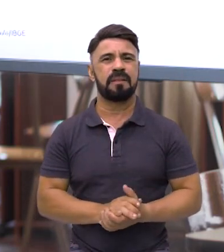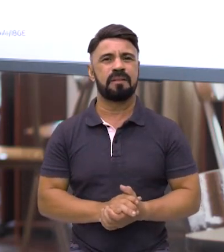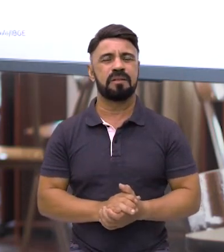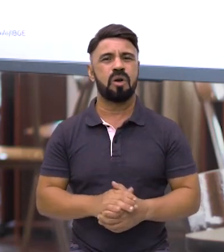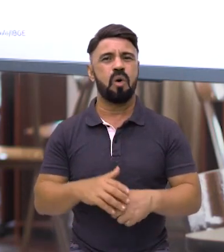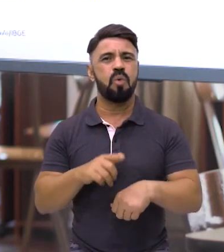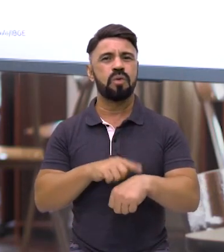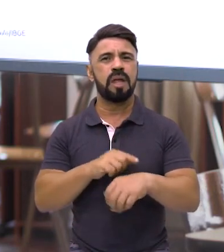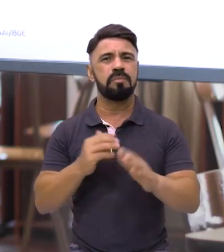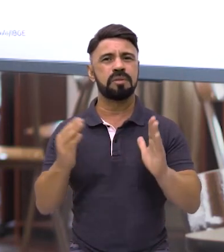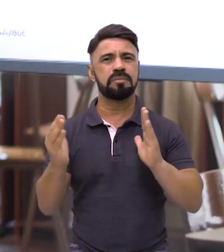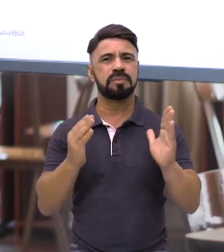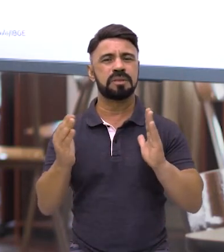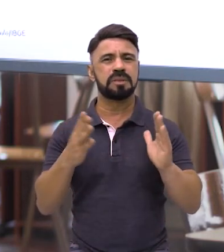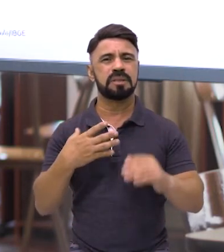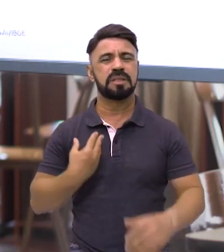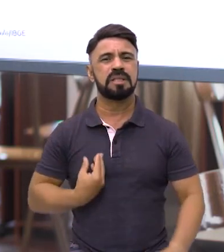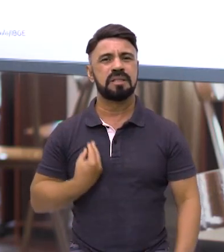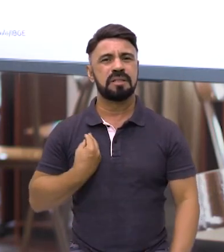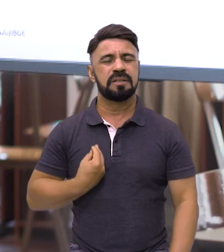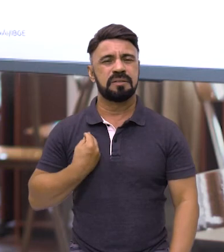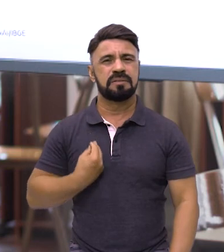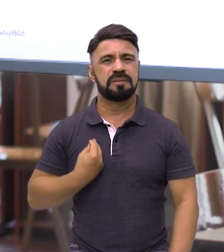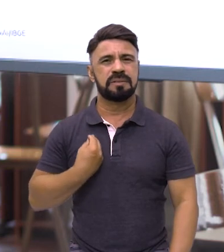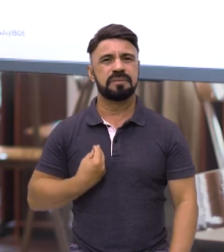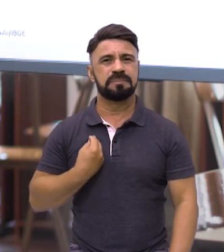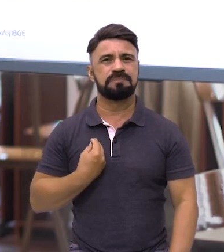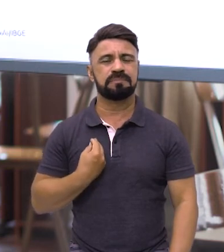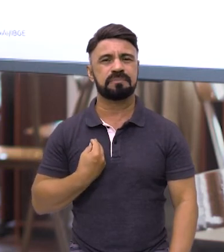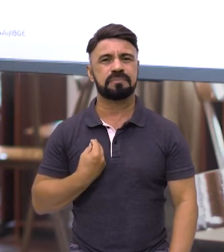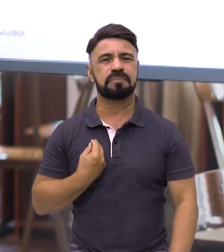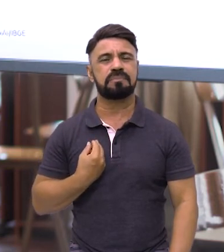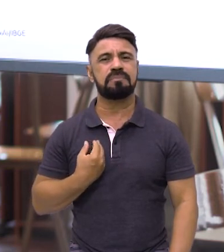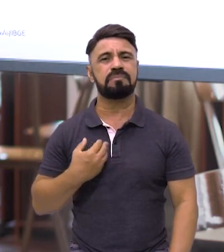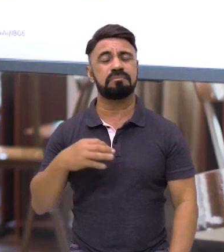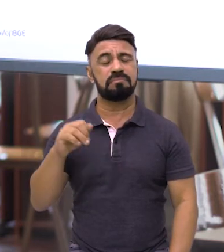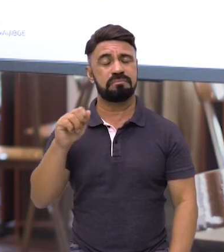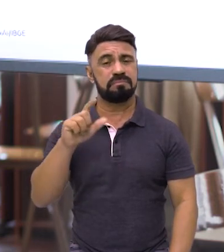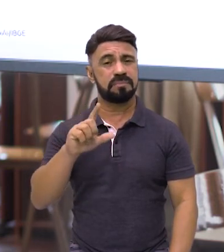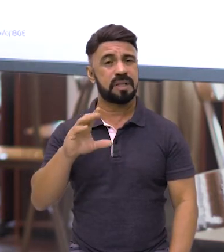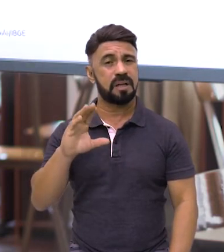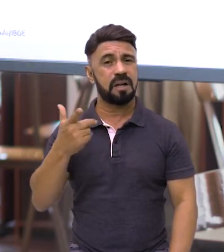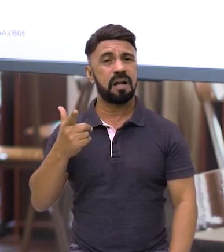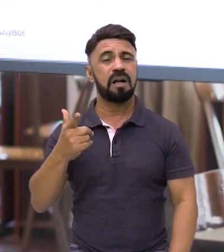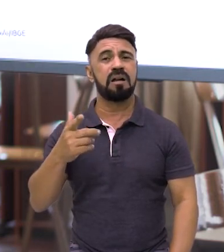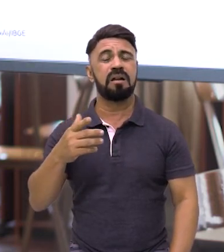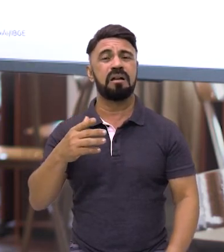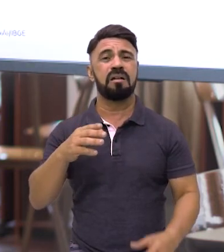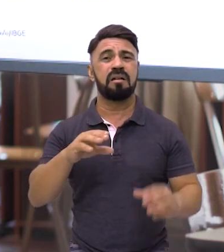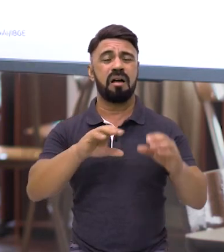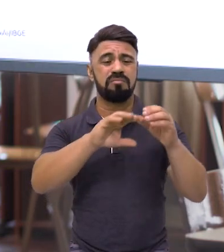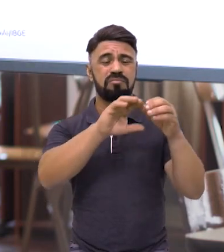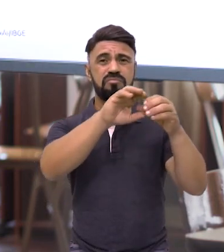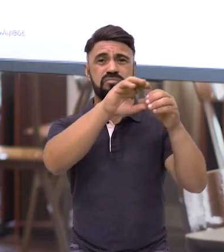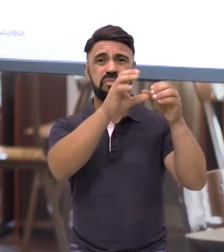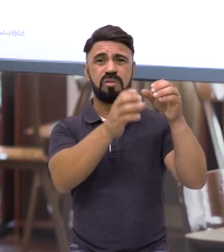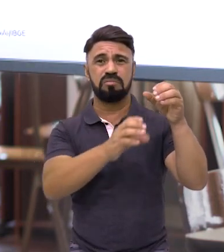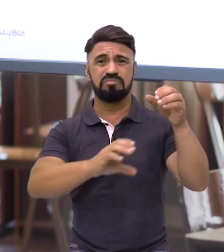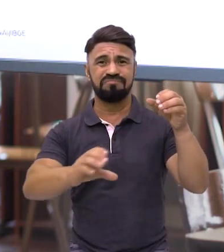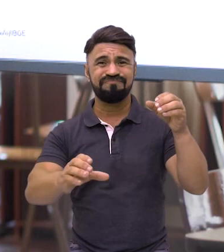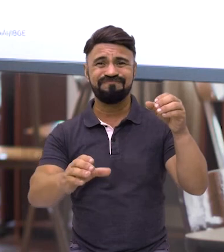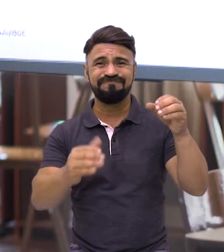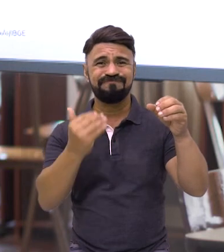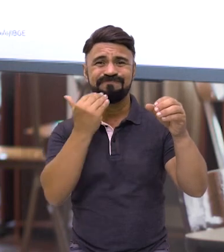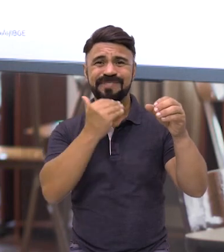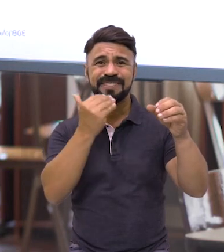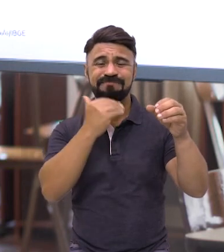ao tempo de expectativa de vida que você vai ter. Lógico, quem mora nas áreas que não tem esgoto, que não tem